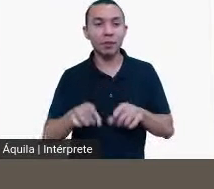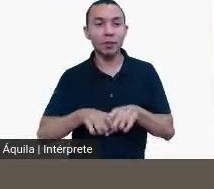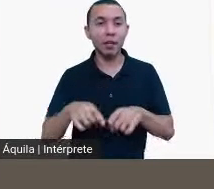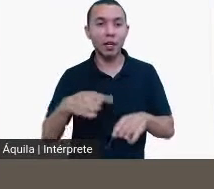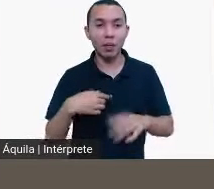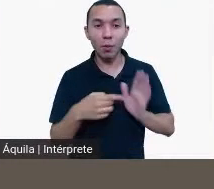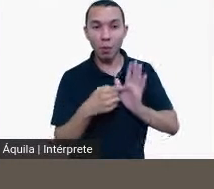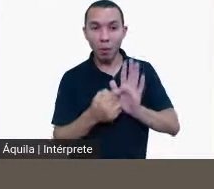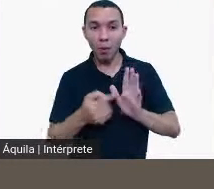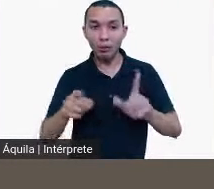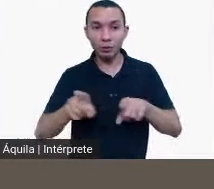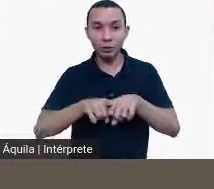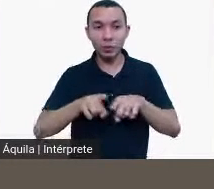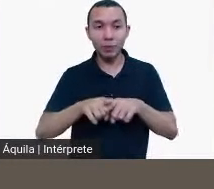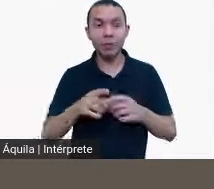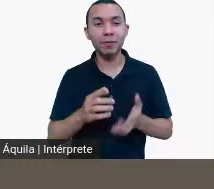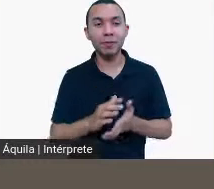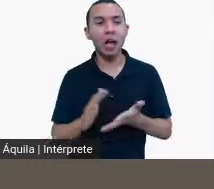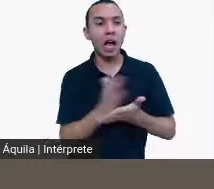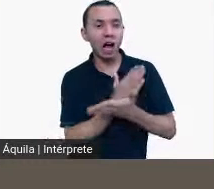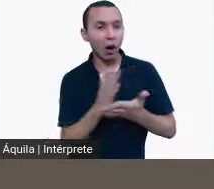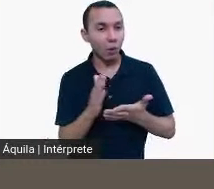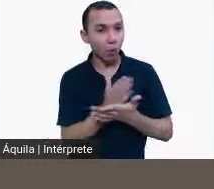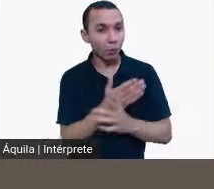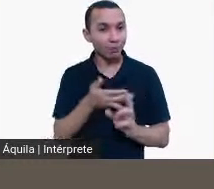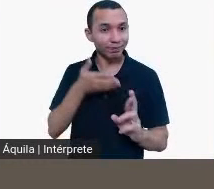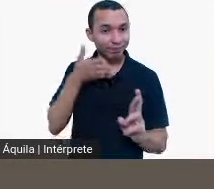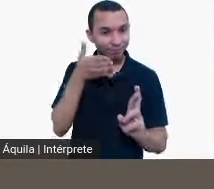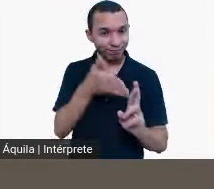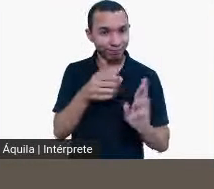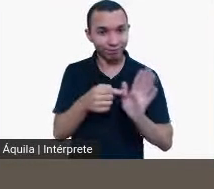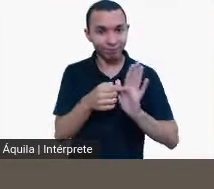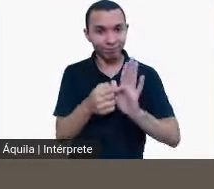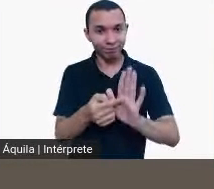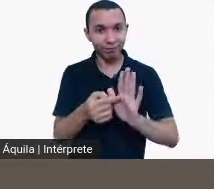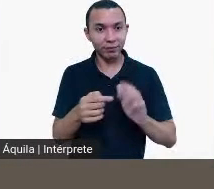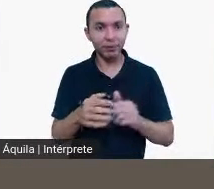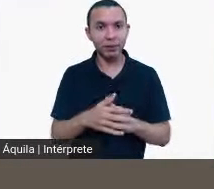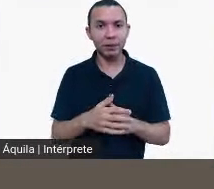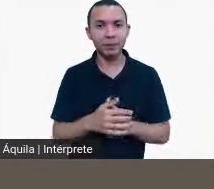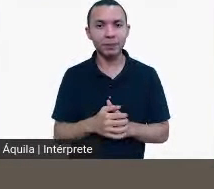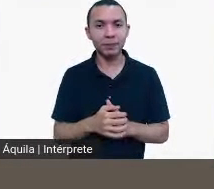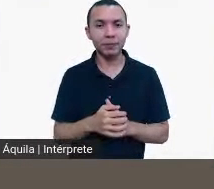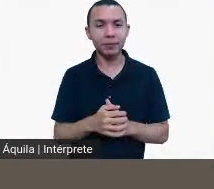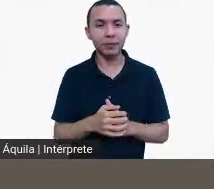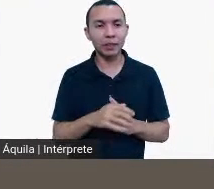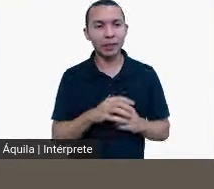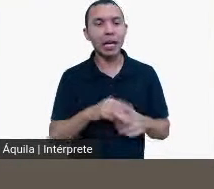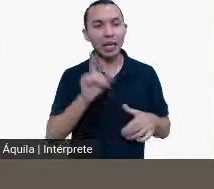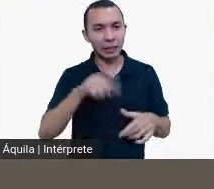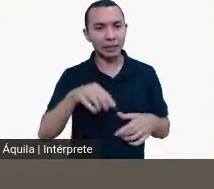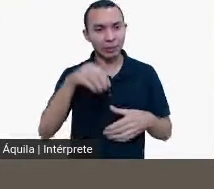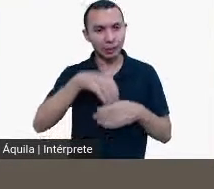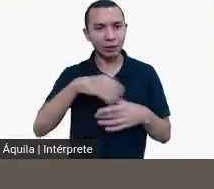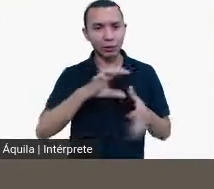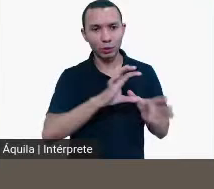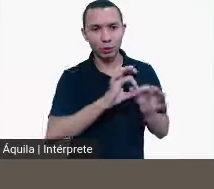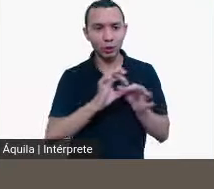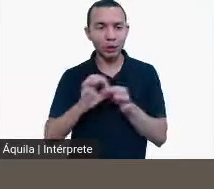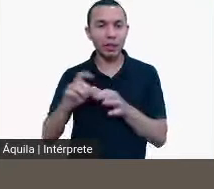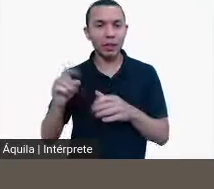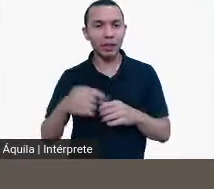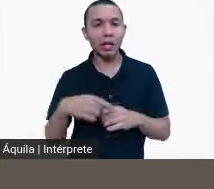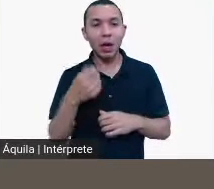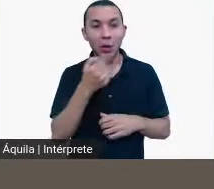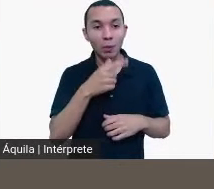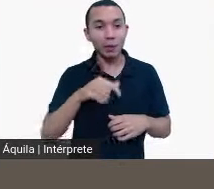trago algumas referências dentre estas correntes neste diálogo com a comédia burlesca, e a